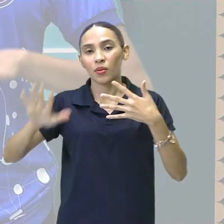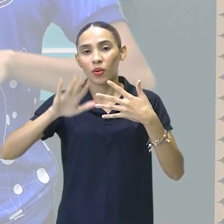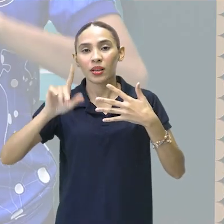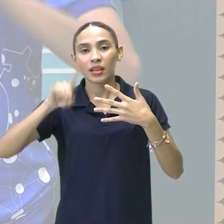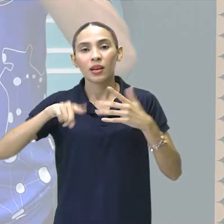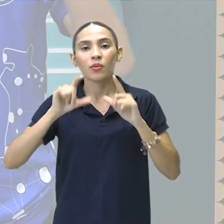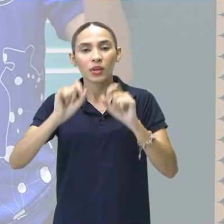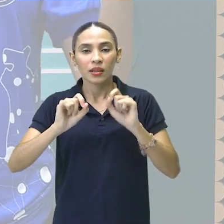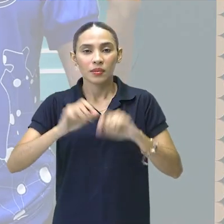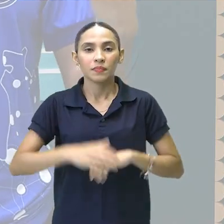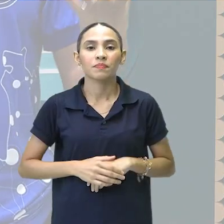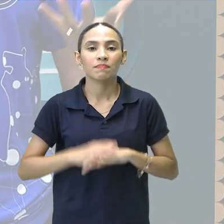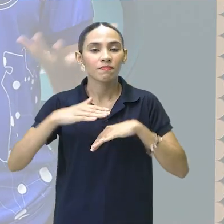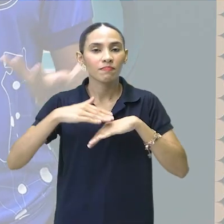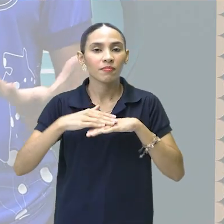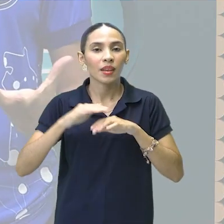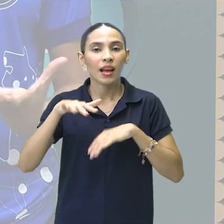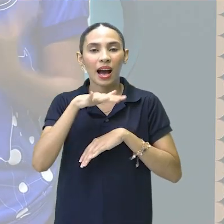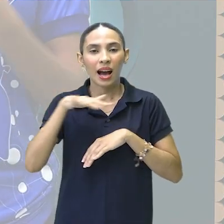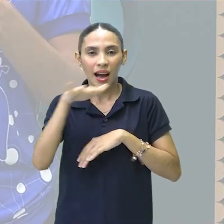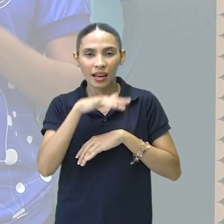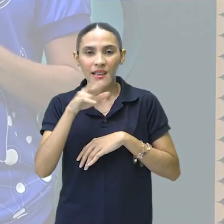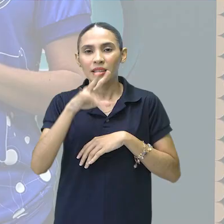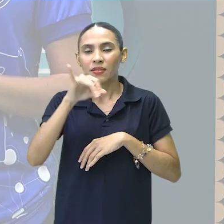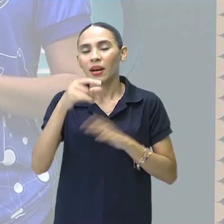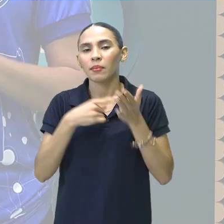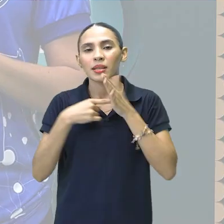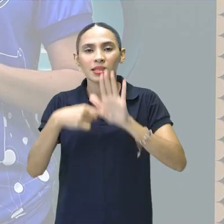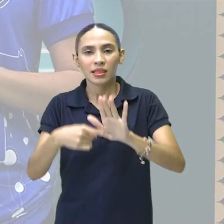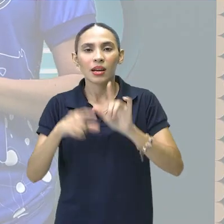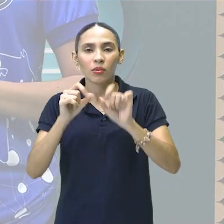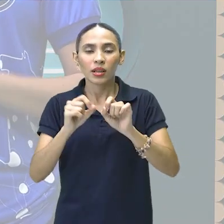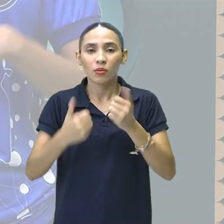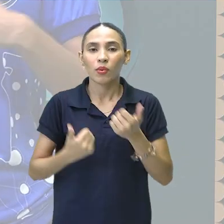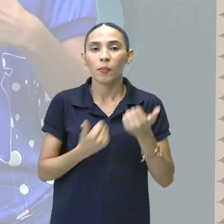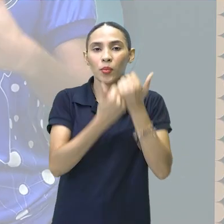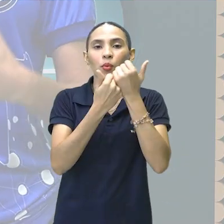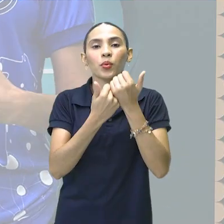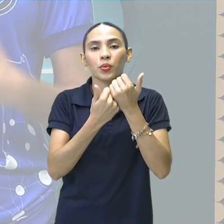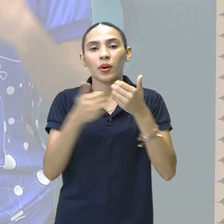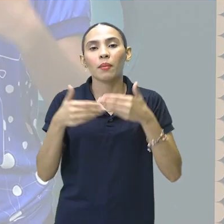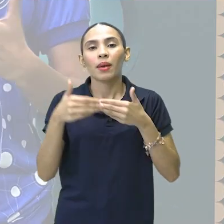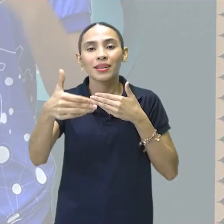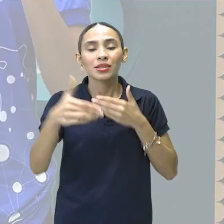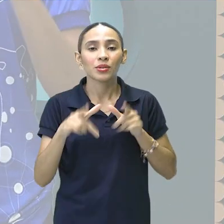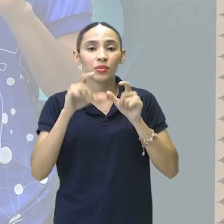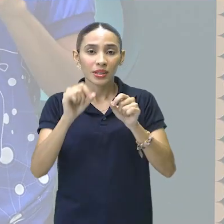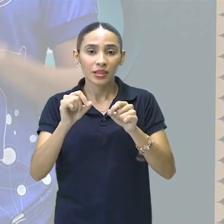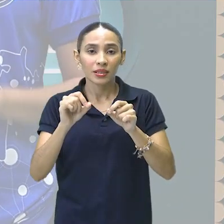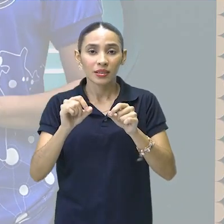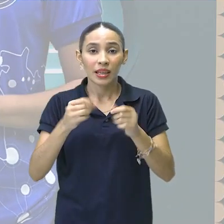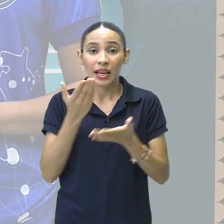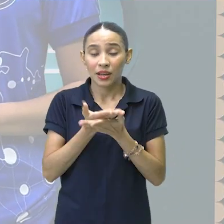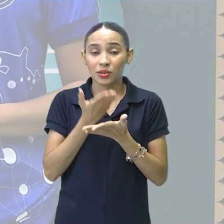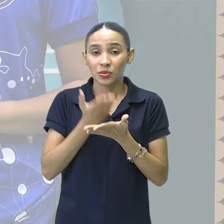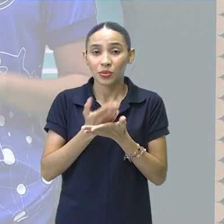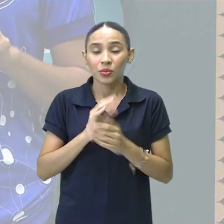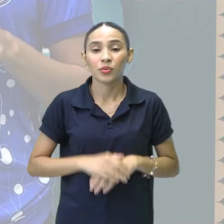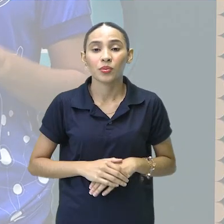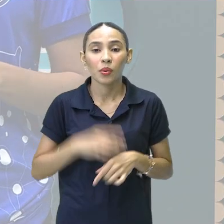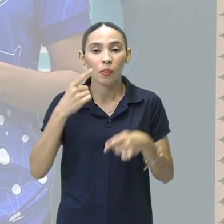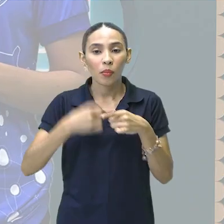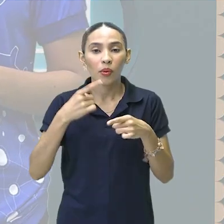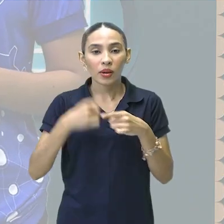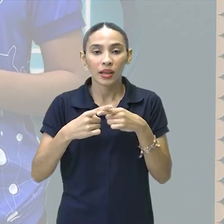é aquela maior que vai trazer o amparo a partir do estudo, porque